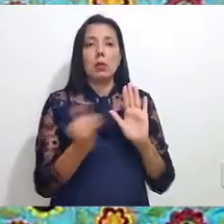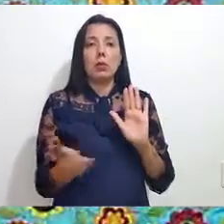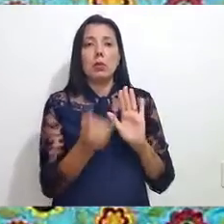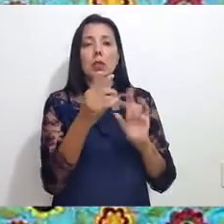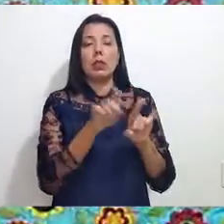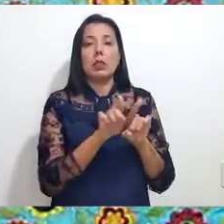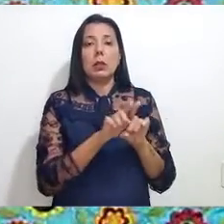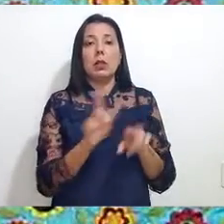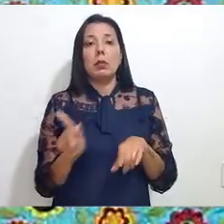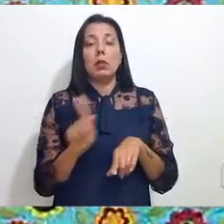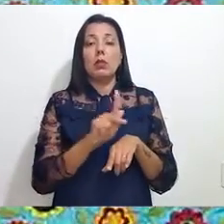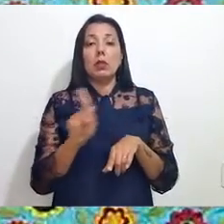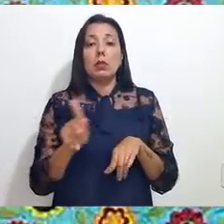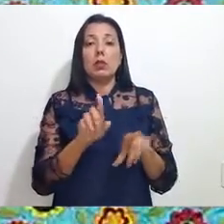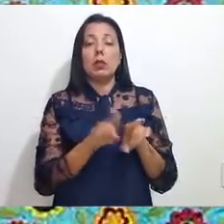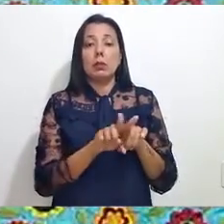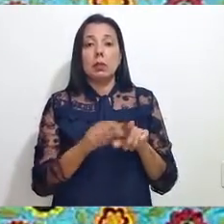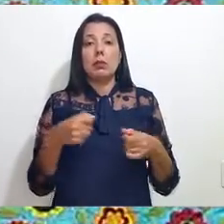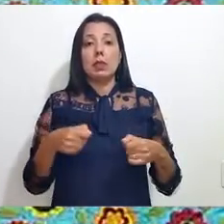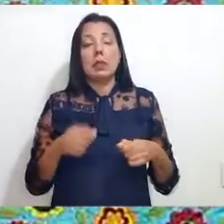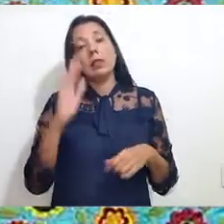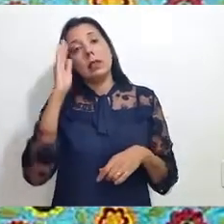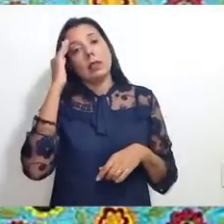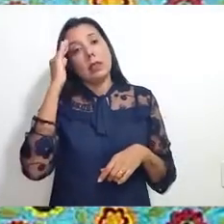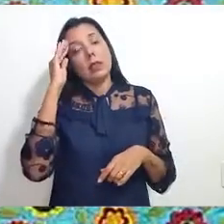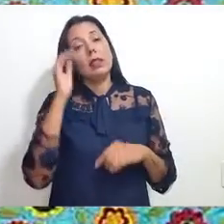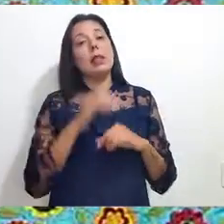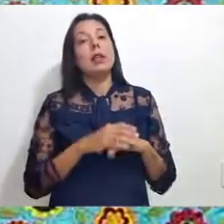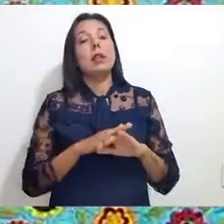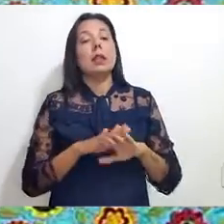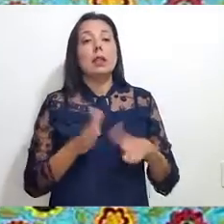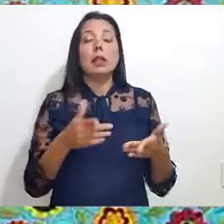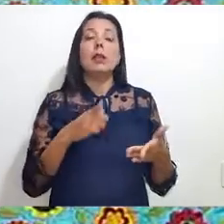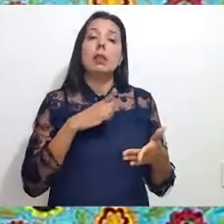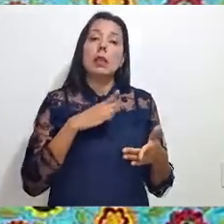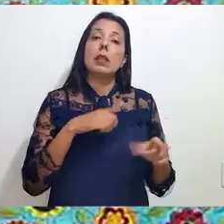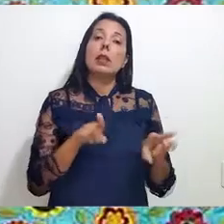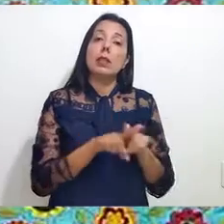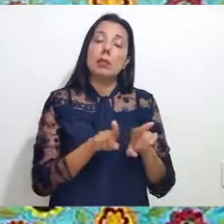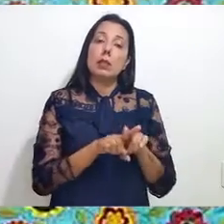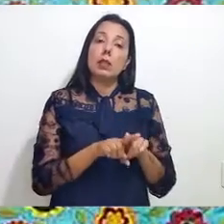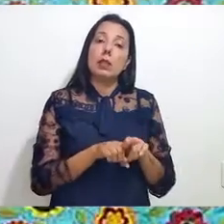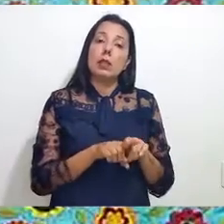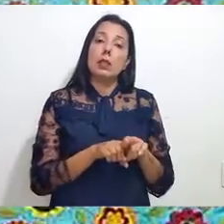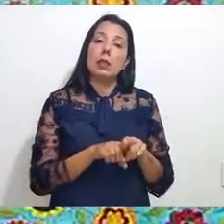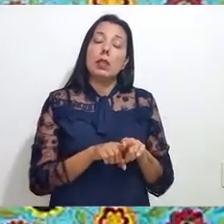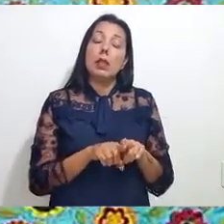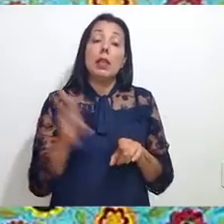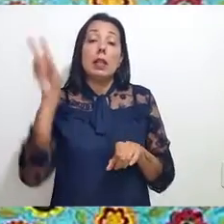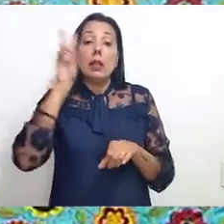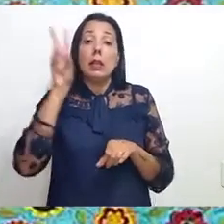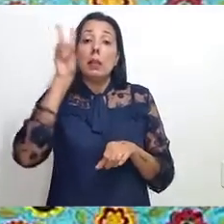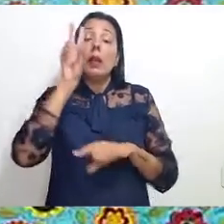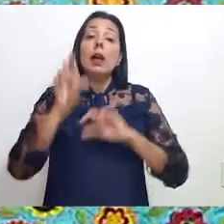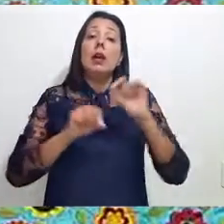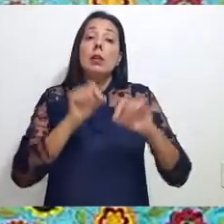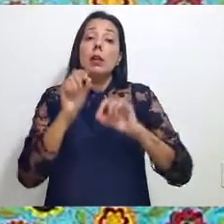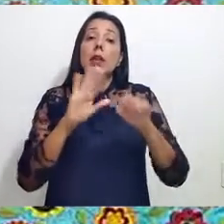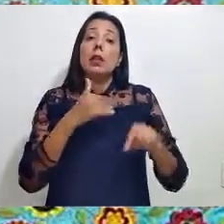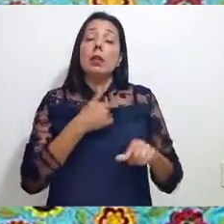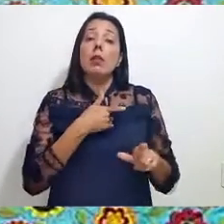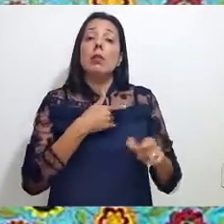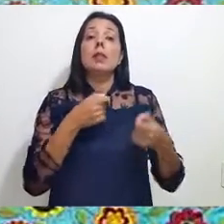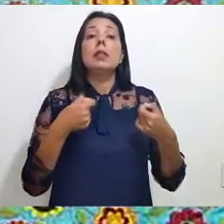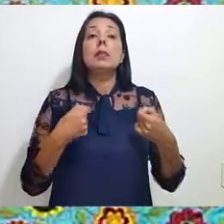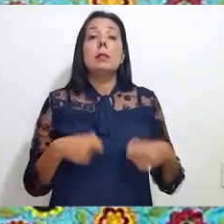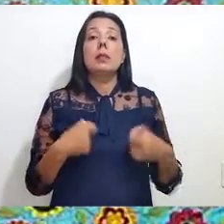E se a gente não cura essas marcas, se a gente não evita tudo isso, o que, que a gente vai gestando uma